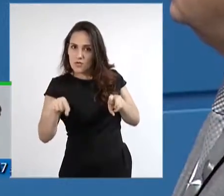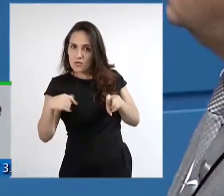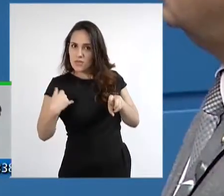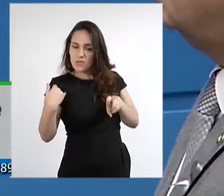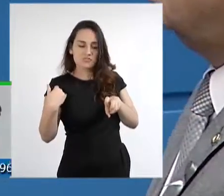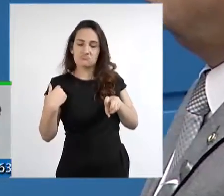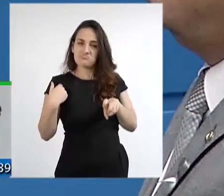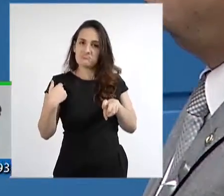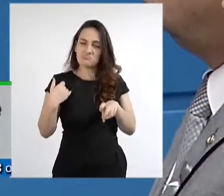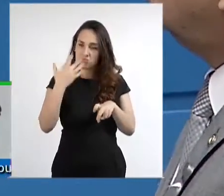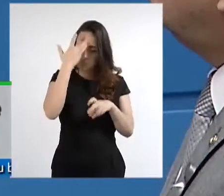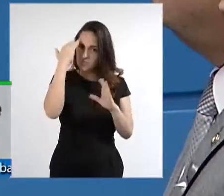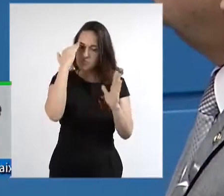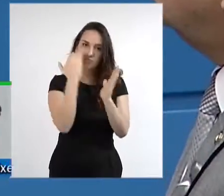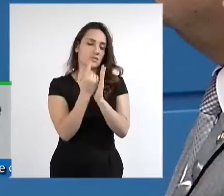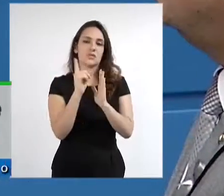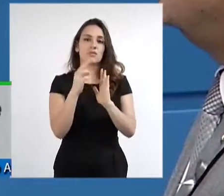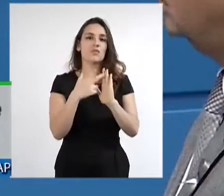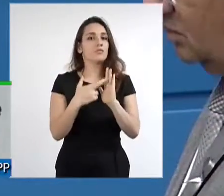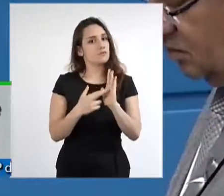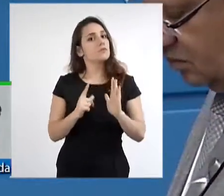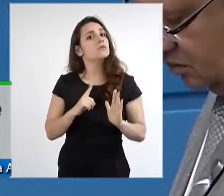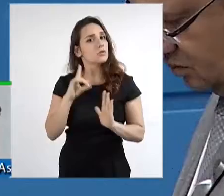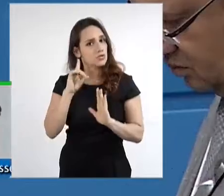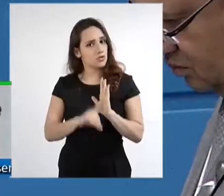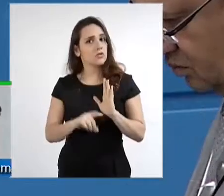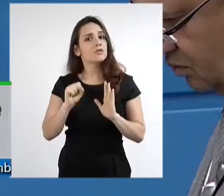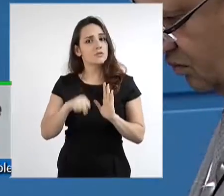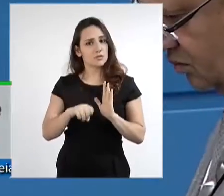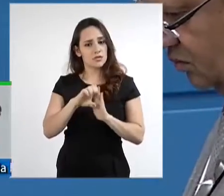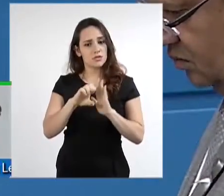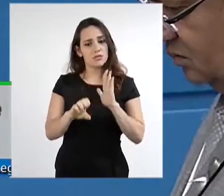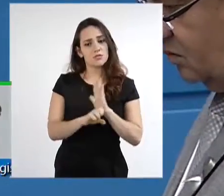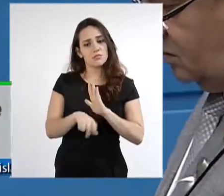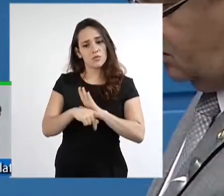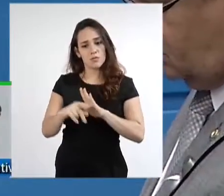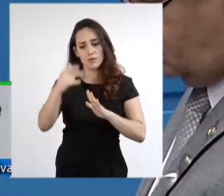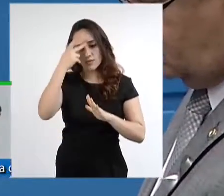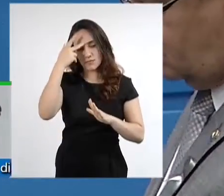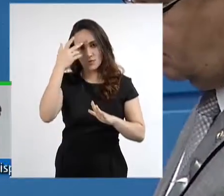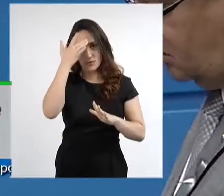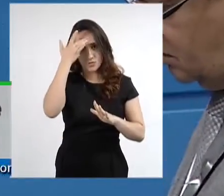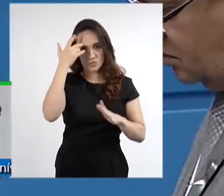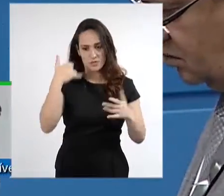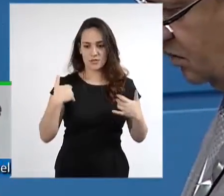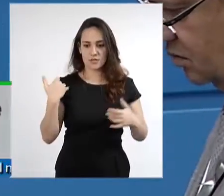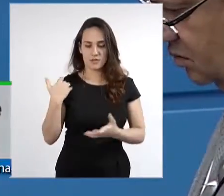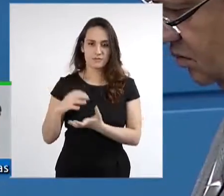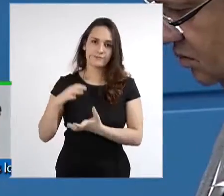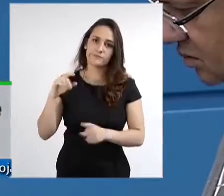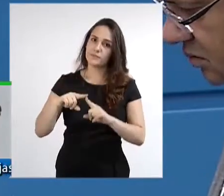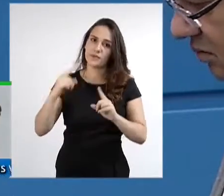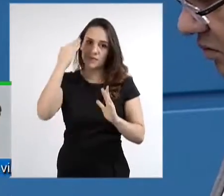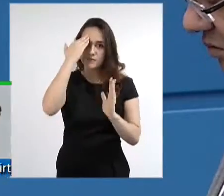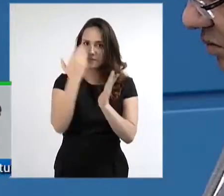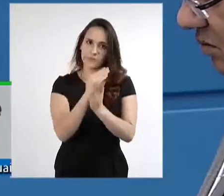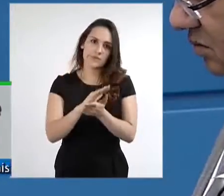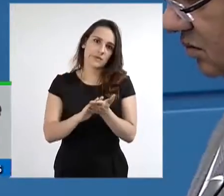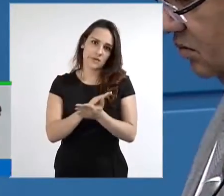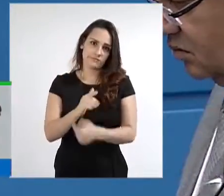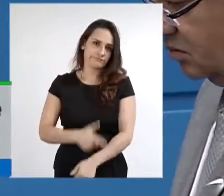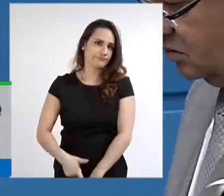tem, apesar de estar inserido esses direitos dentro do Estatuto do Idoso, enfim, mas esse é o nosso Brasil. E quando